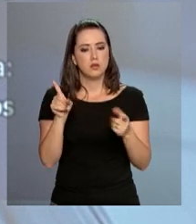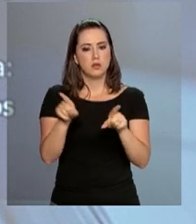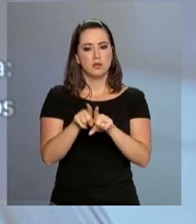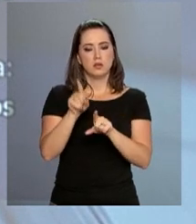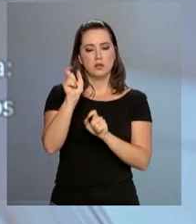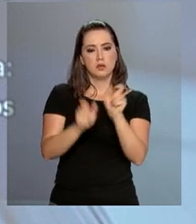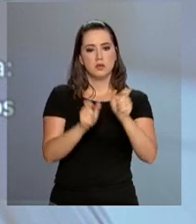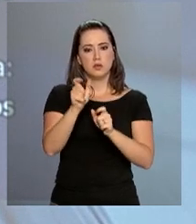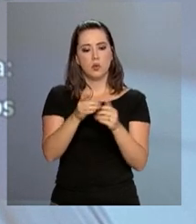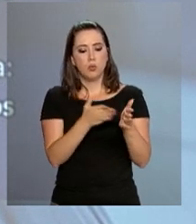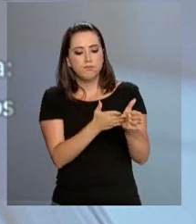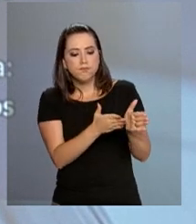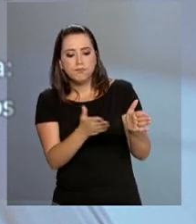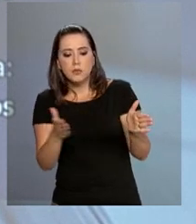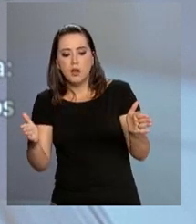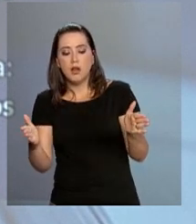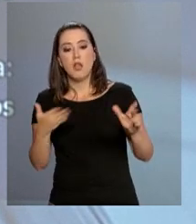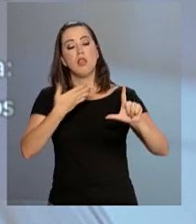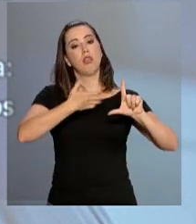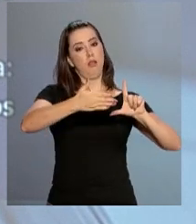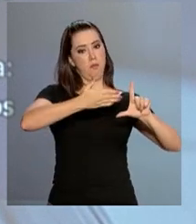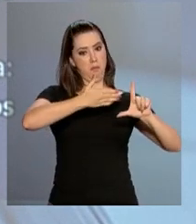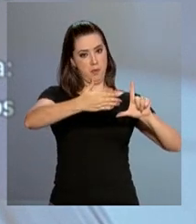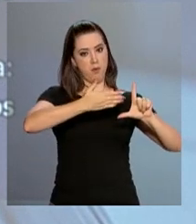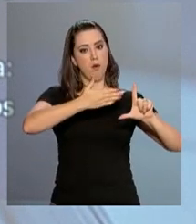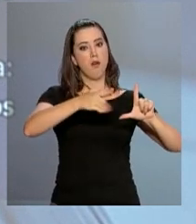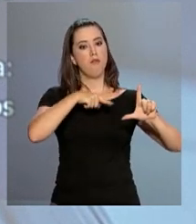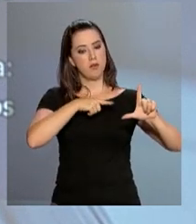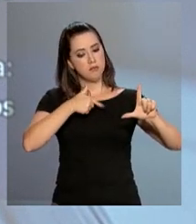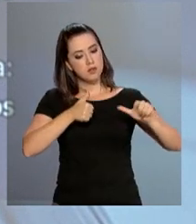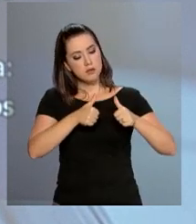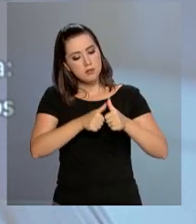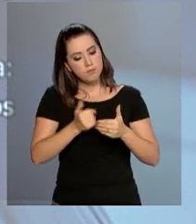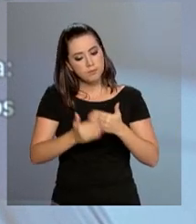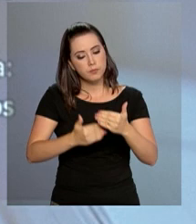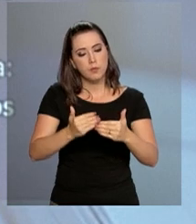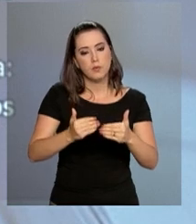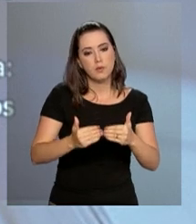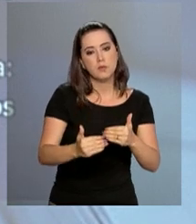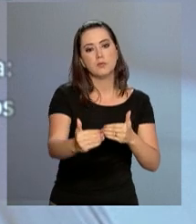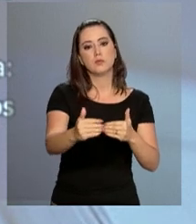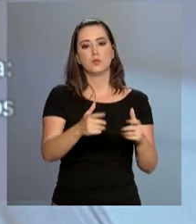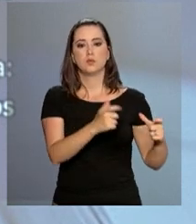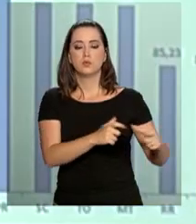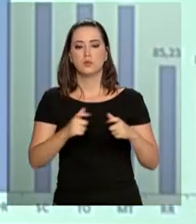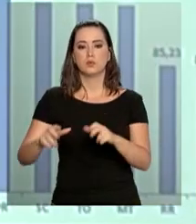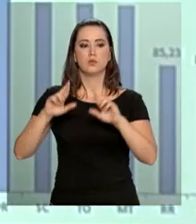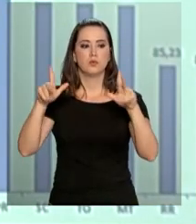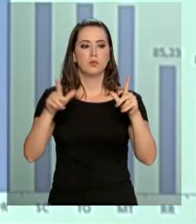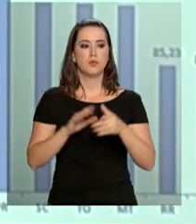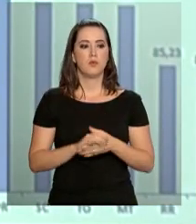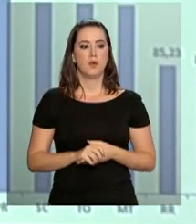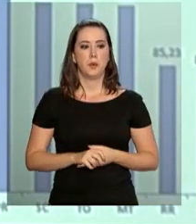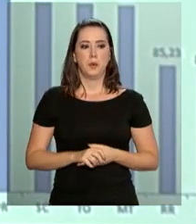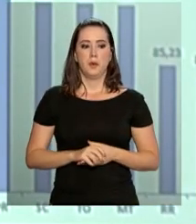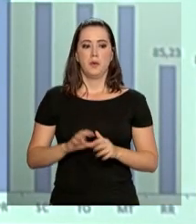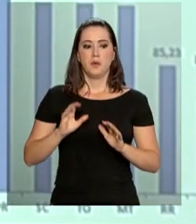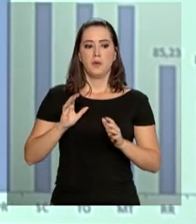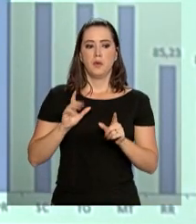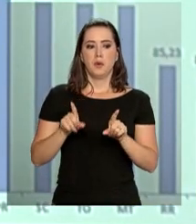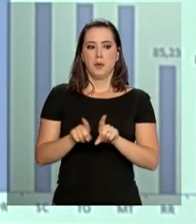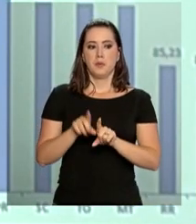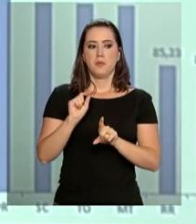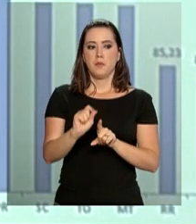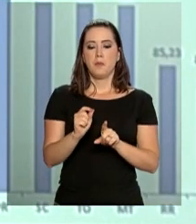da duração david prova que ainda está acontecendo em alguns lugares não é bom para vocês terem uma idéia